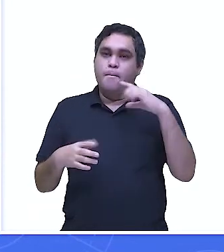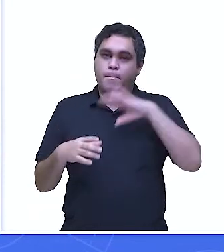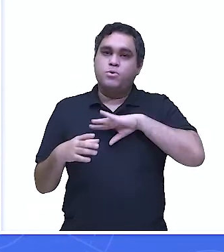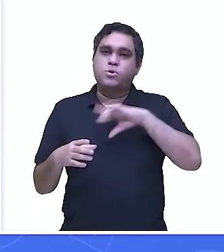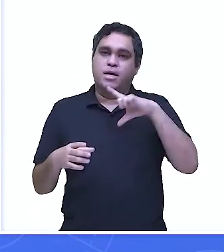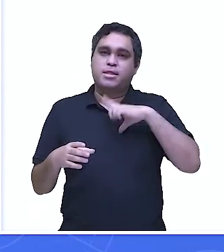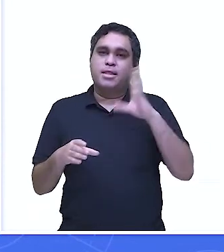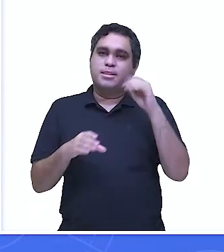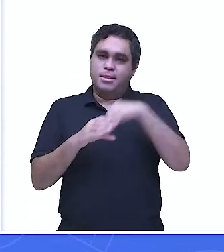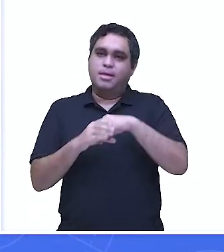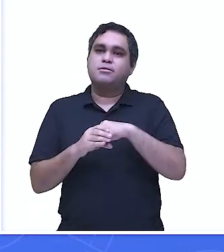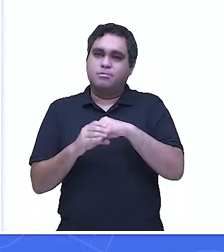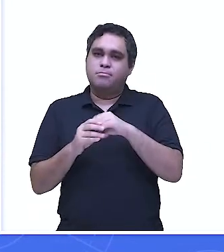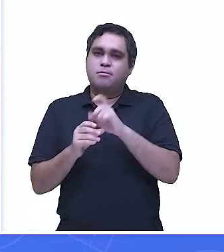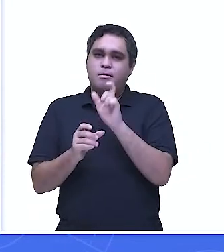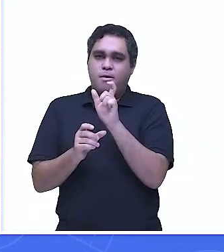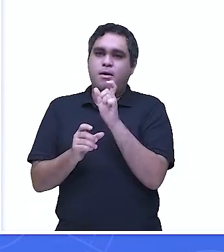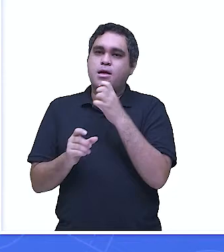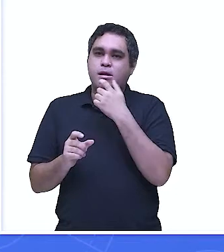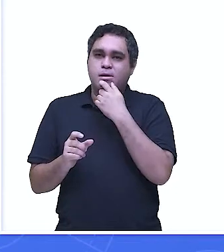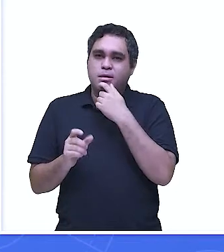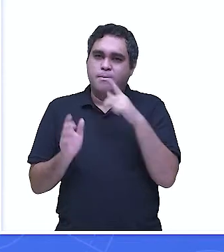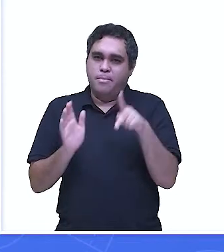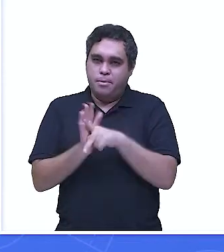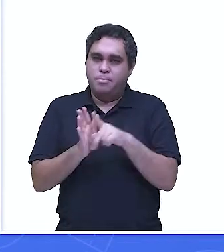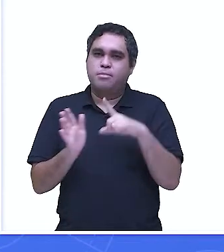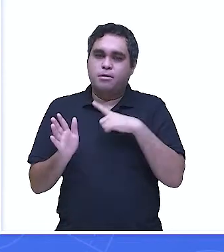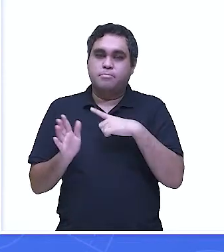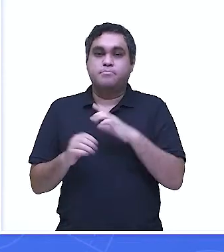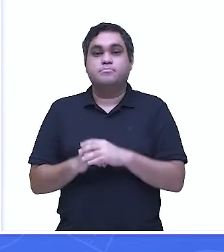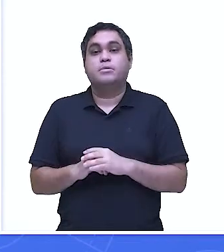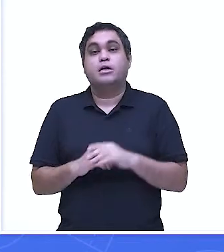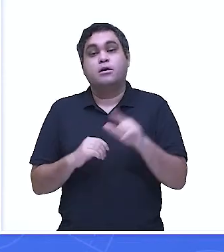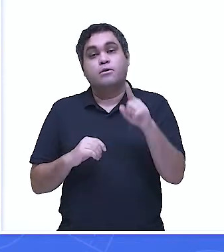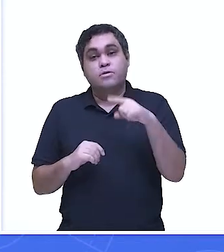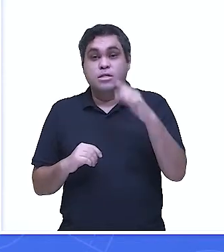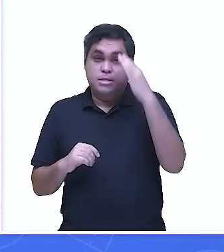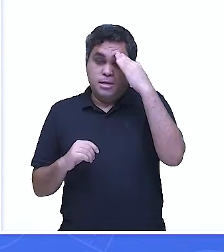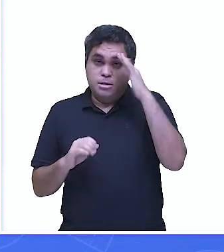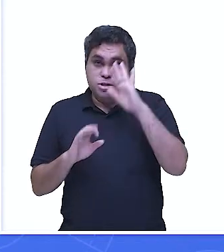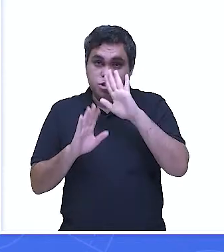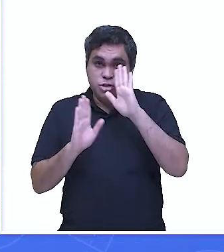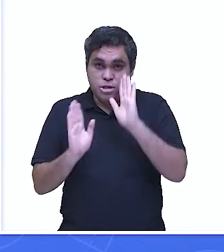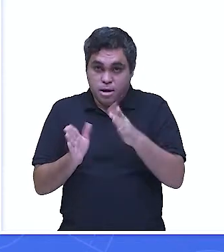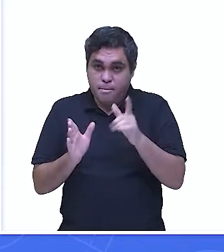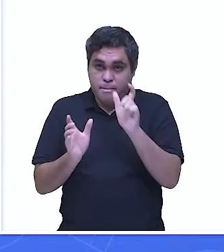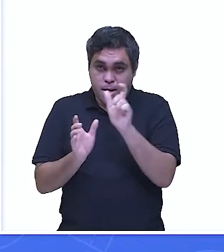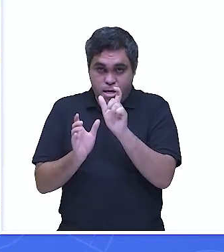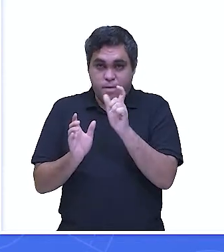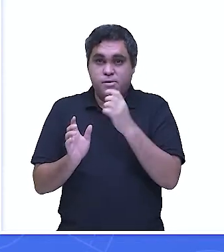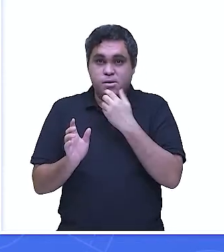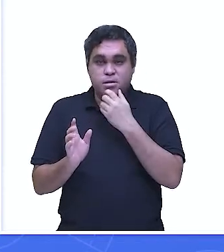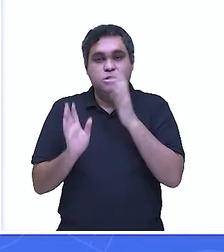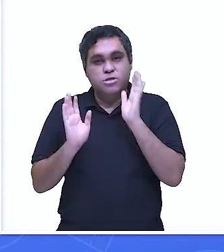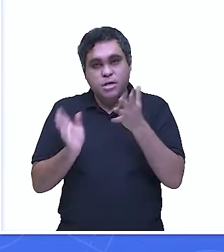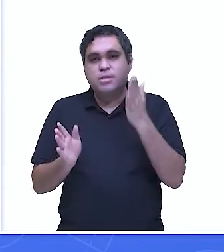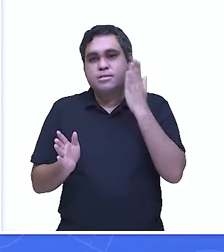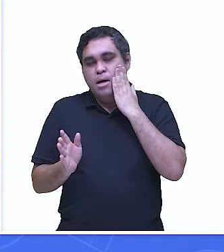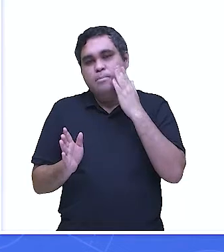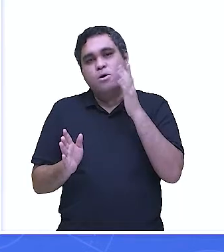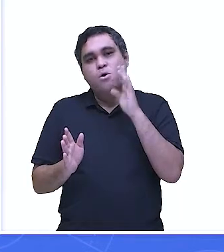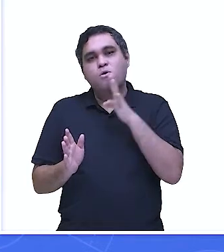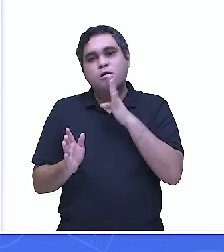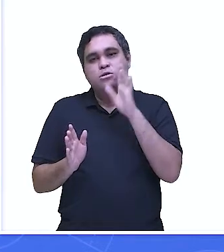muita coisa sim, tá bom? E vocês vão trazer esse conhecimento de vocês, conhecimento